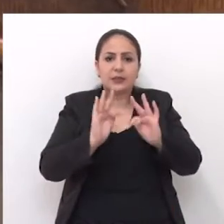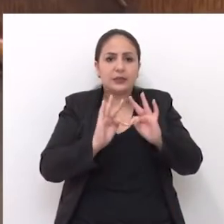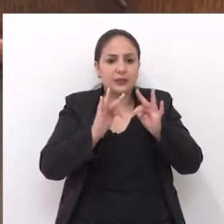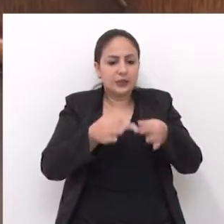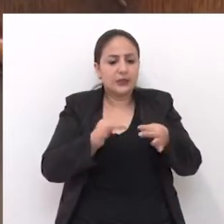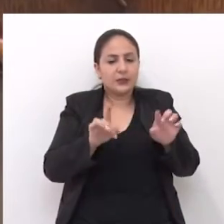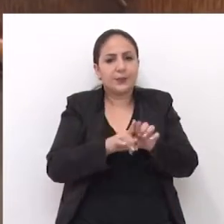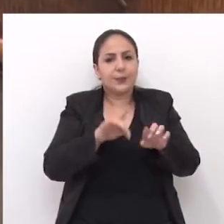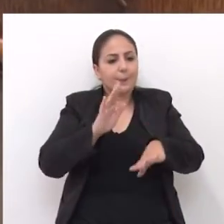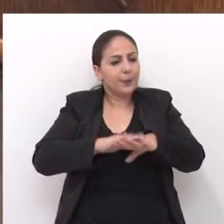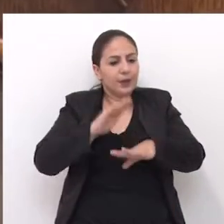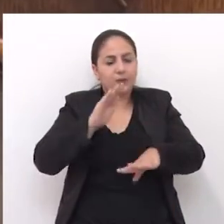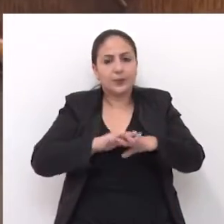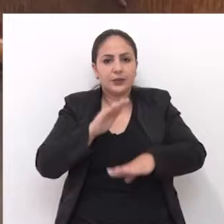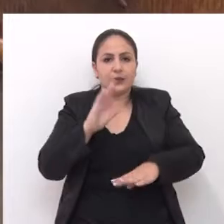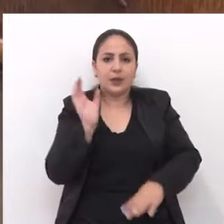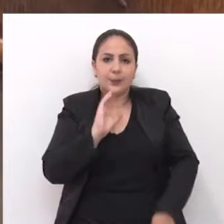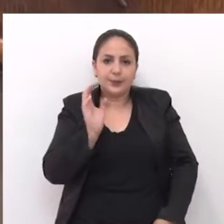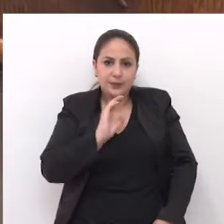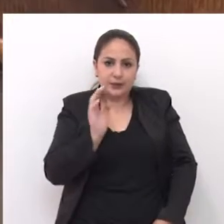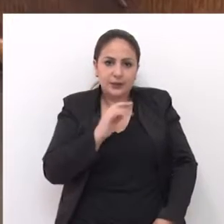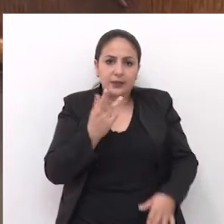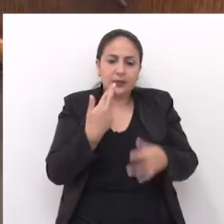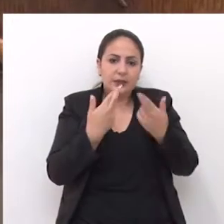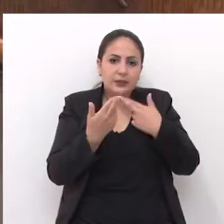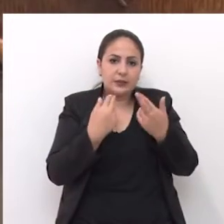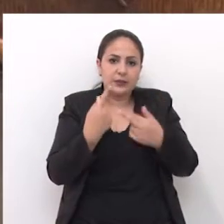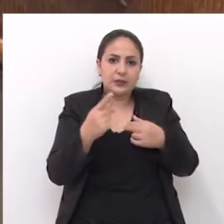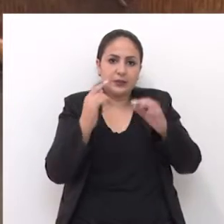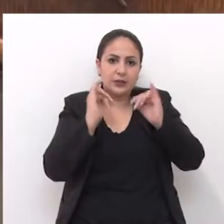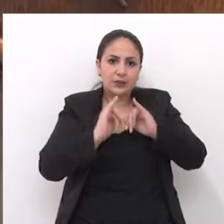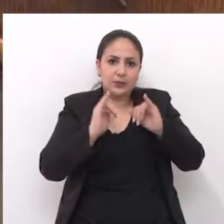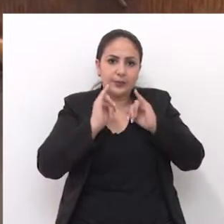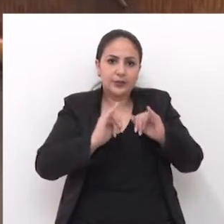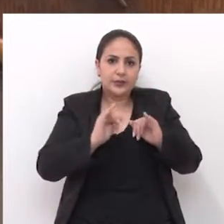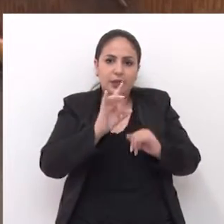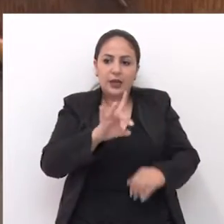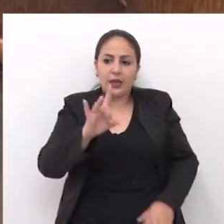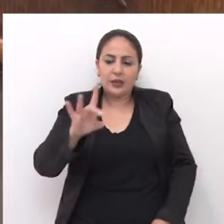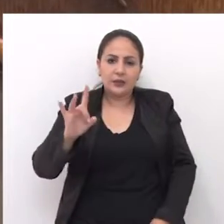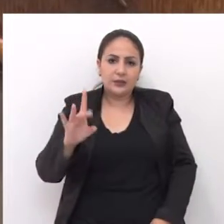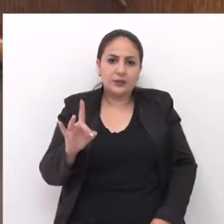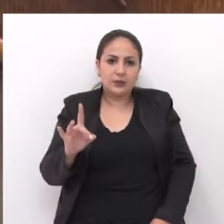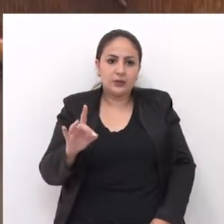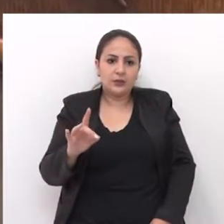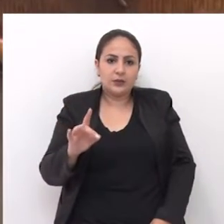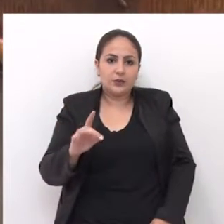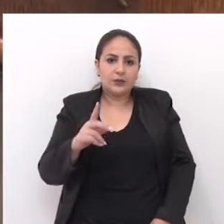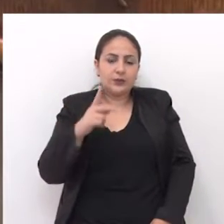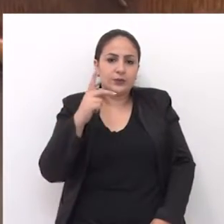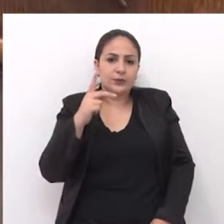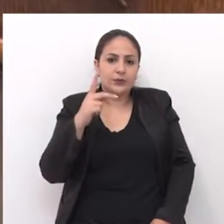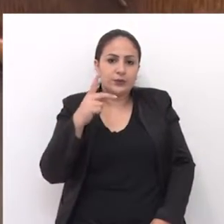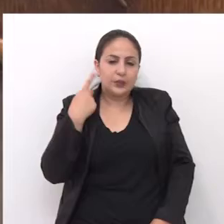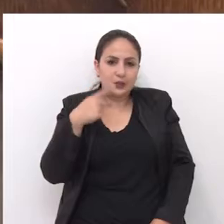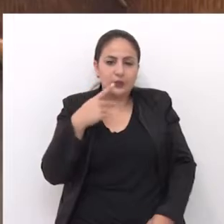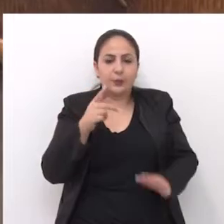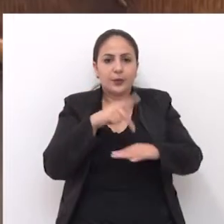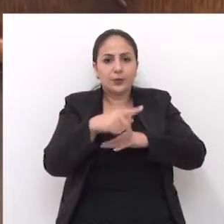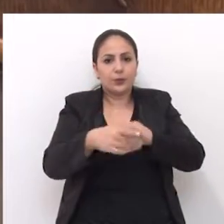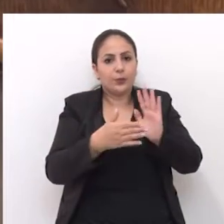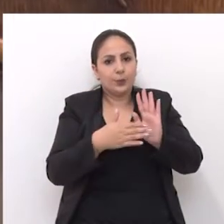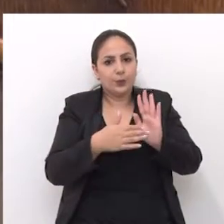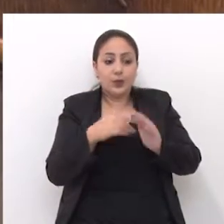resposta mais técnica e cada vez mais apurada em relação a essas informações que cada um dos parlamentares de Passo